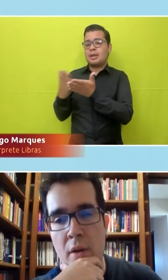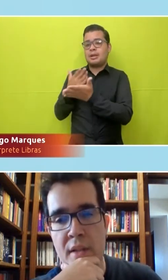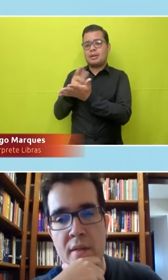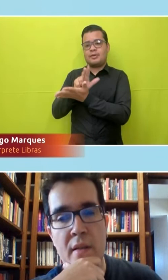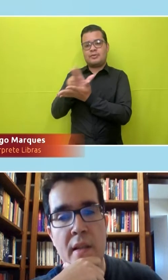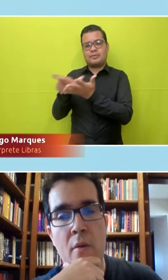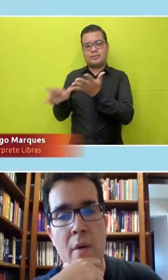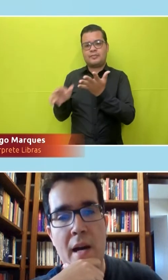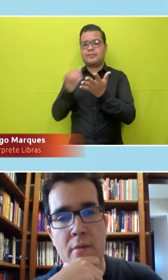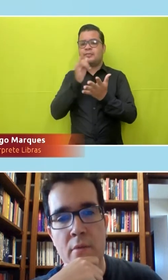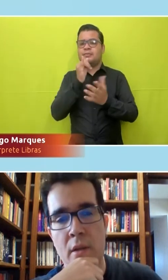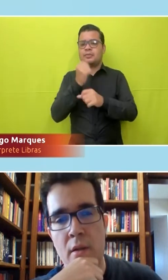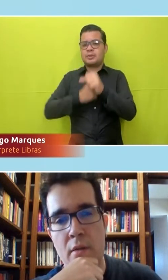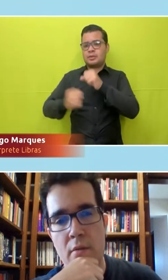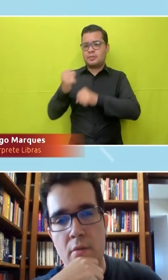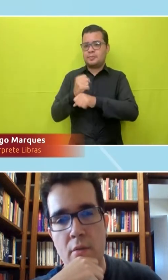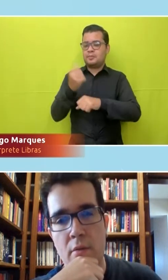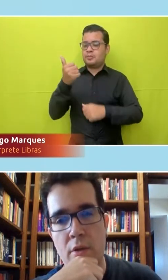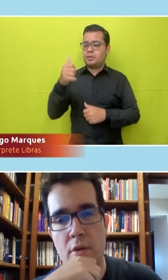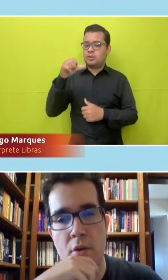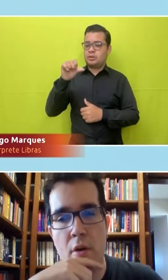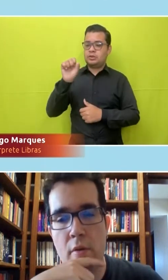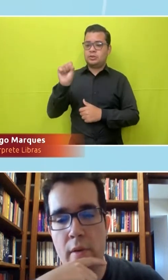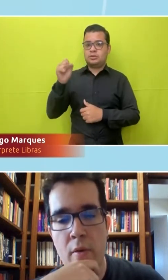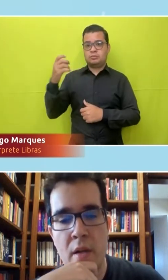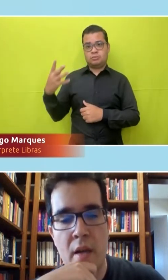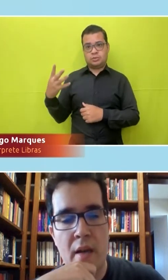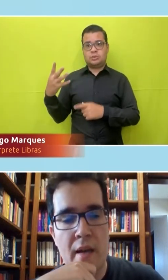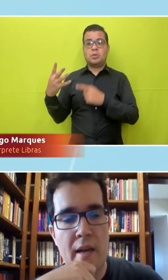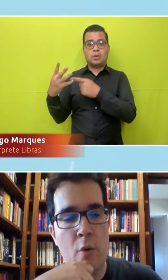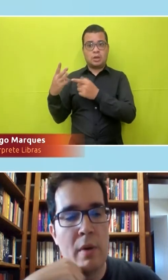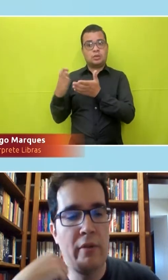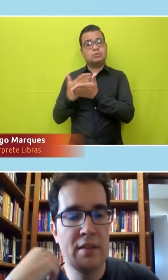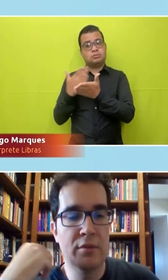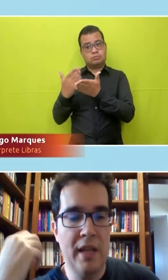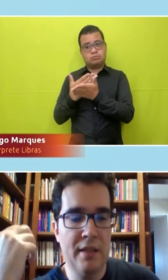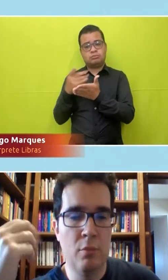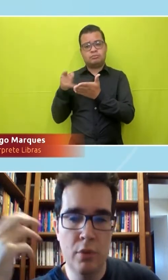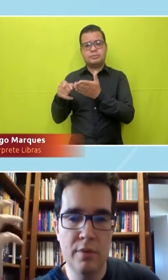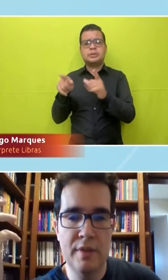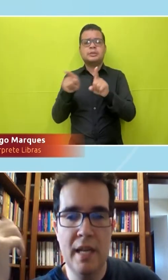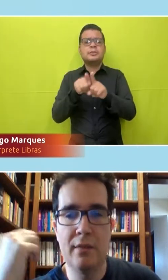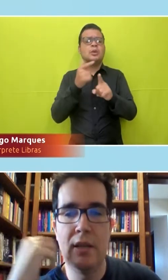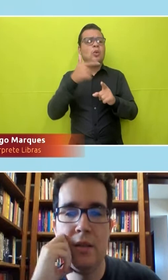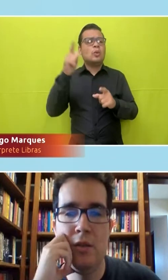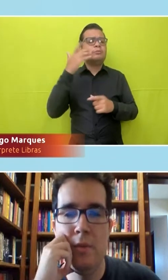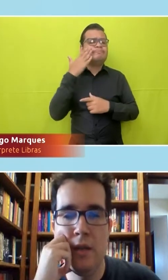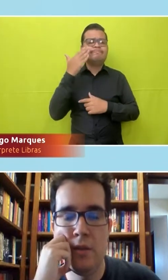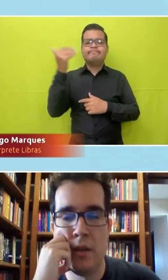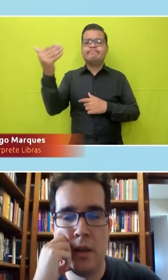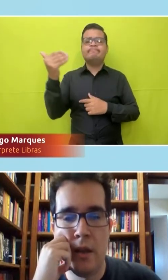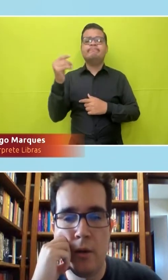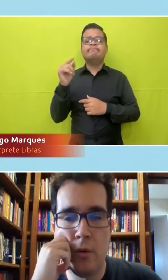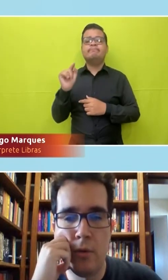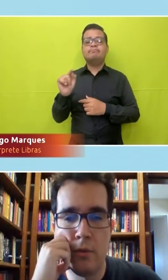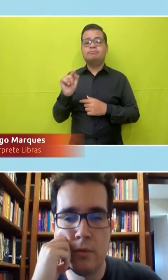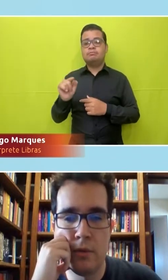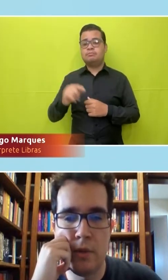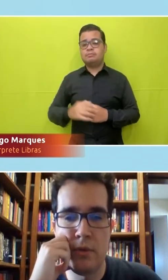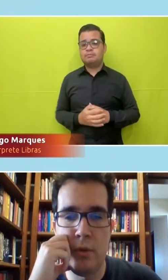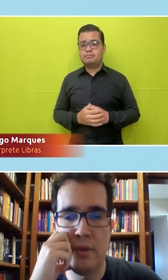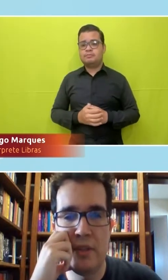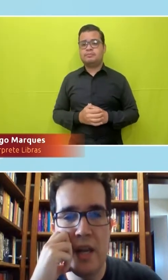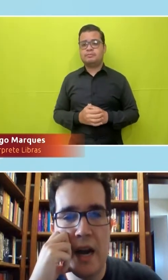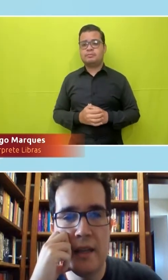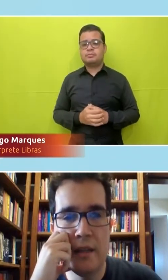exemplo 1984, do George Orwell, uma que fez sucesso, muito sucesso recentemente,